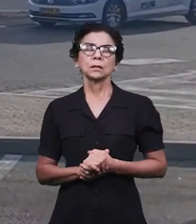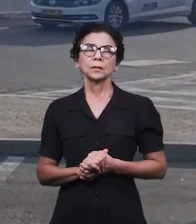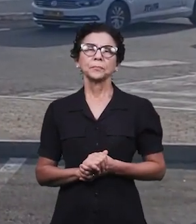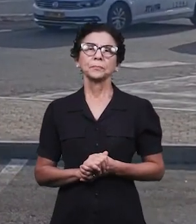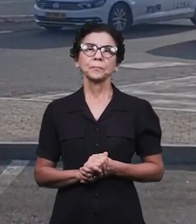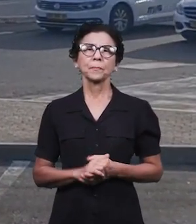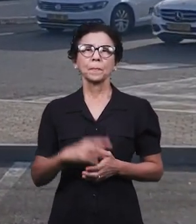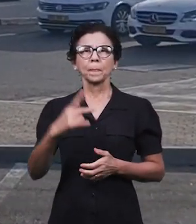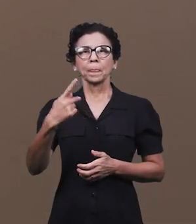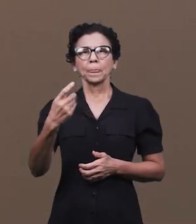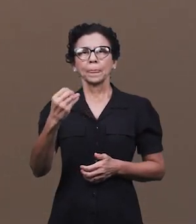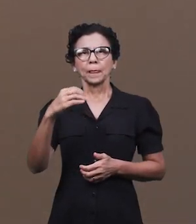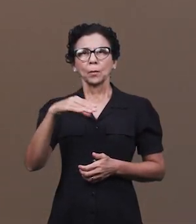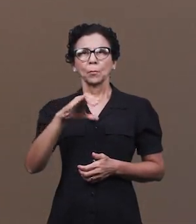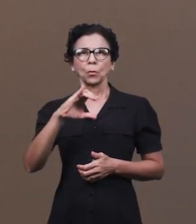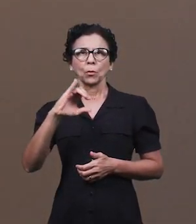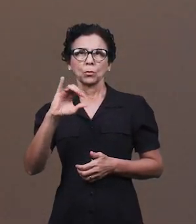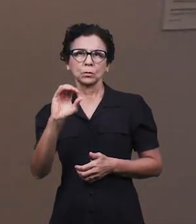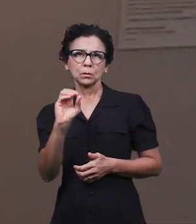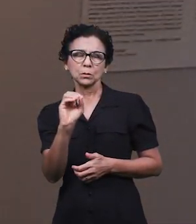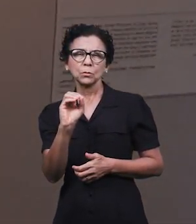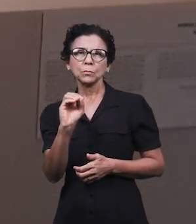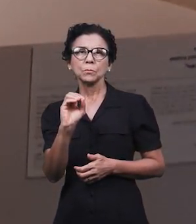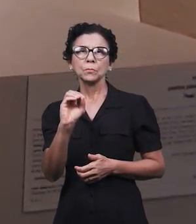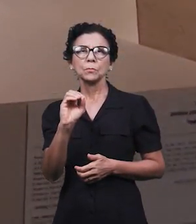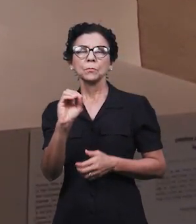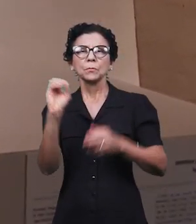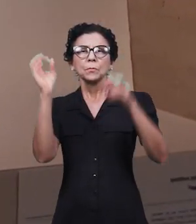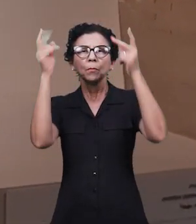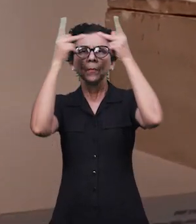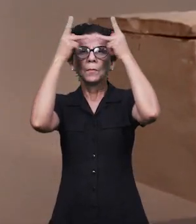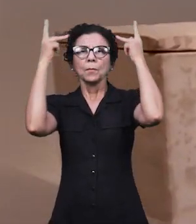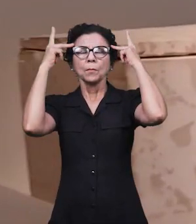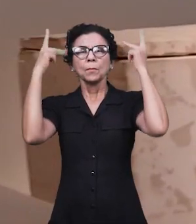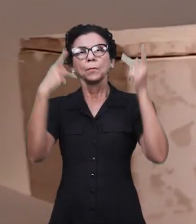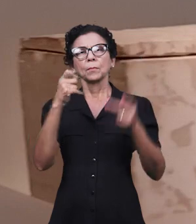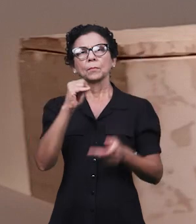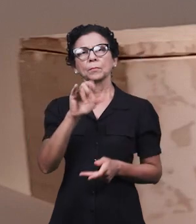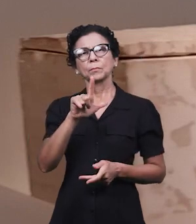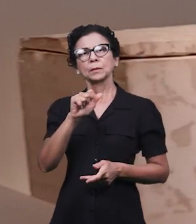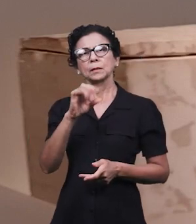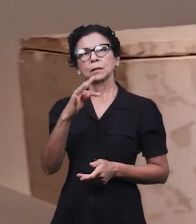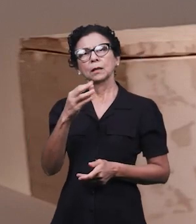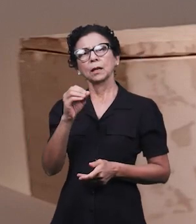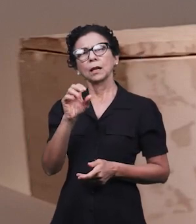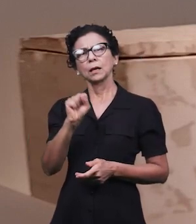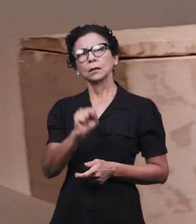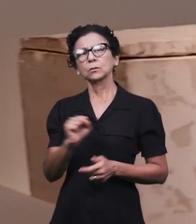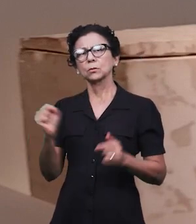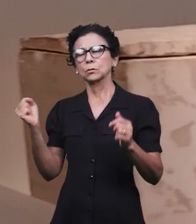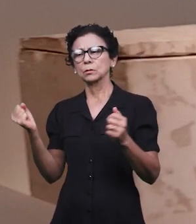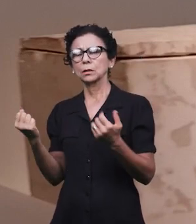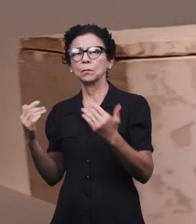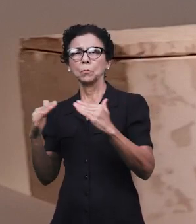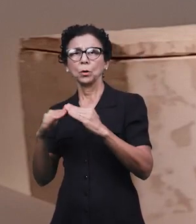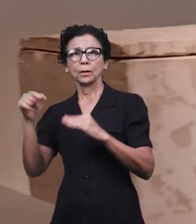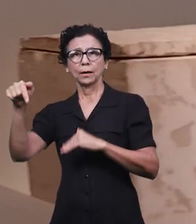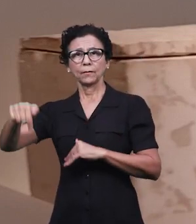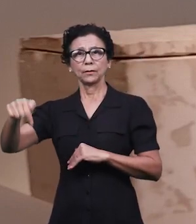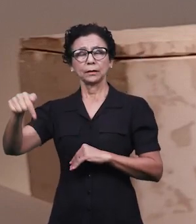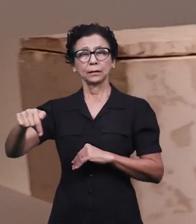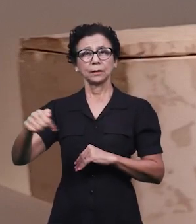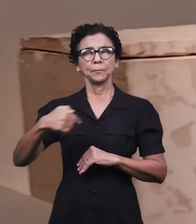eu filmei essa pedra lá na vitrine, dentro do museu, que nós vamos ver a imagem